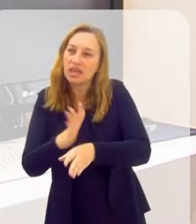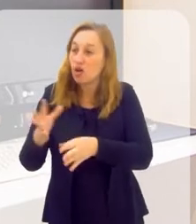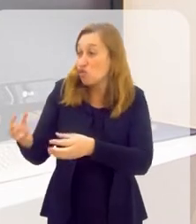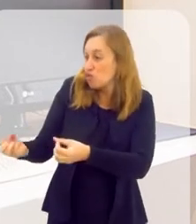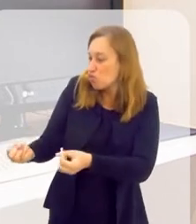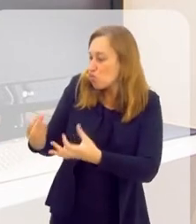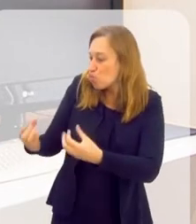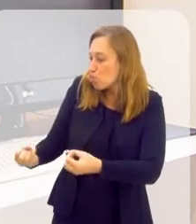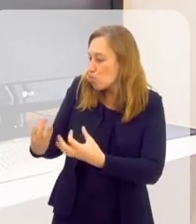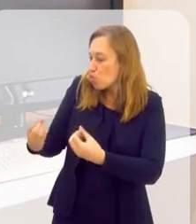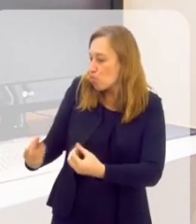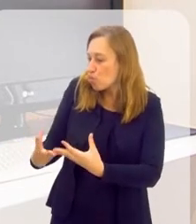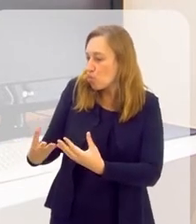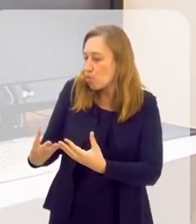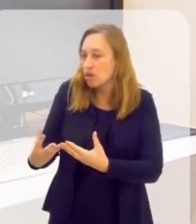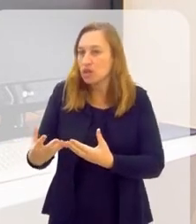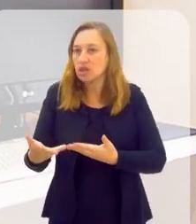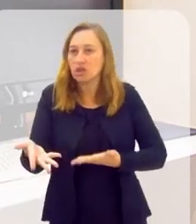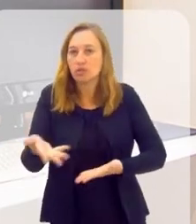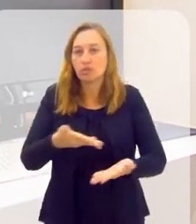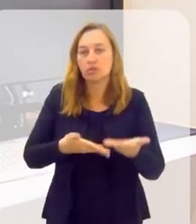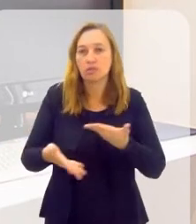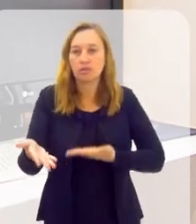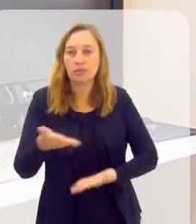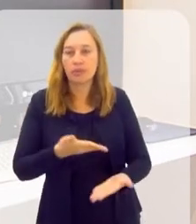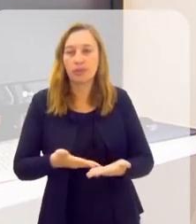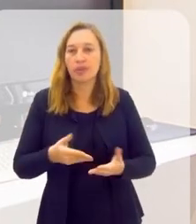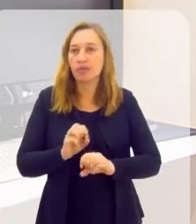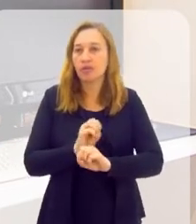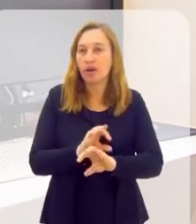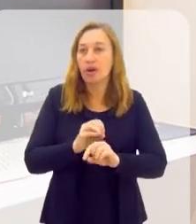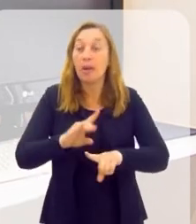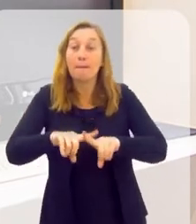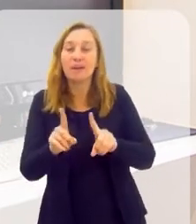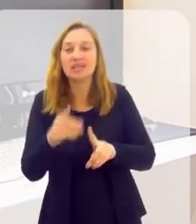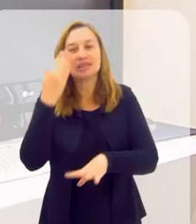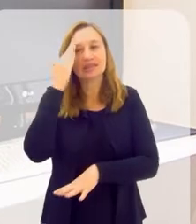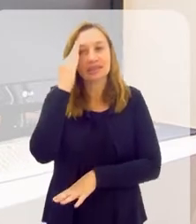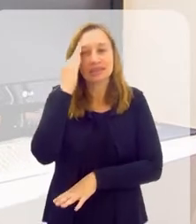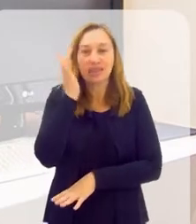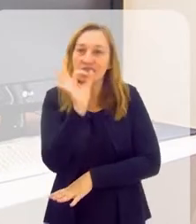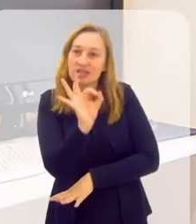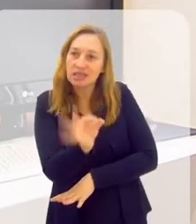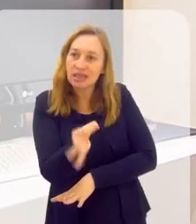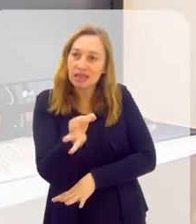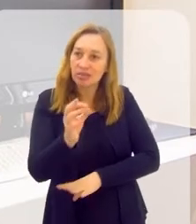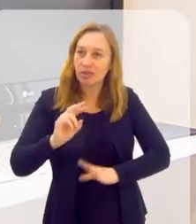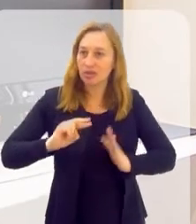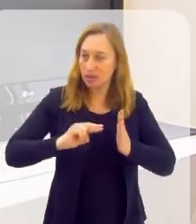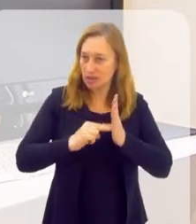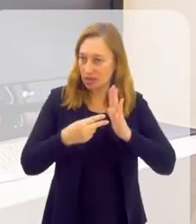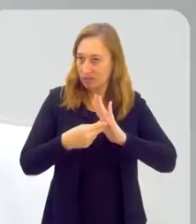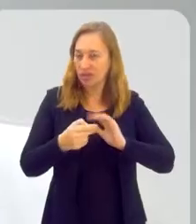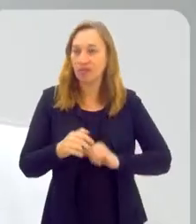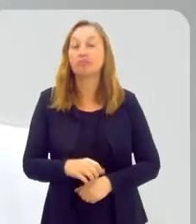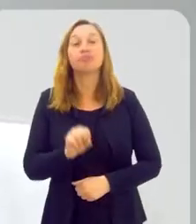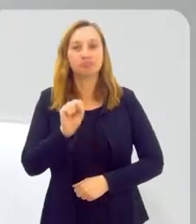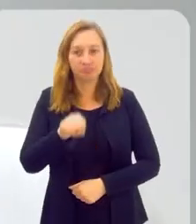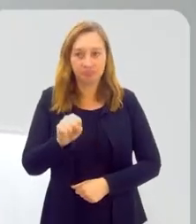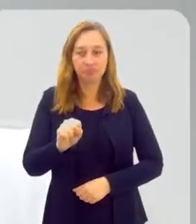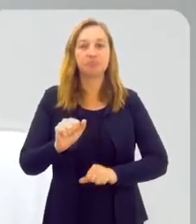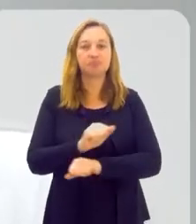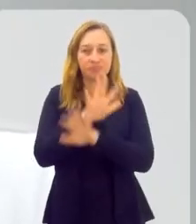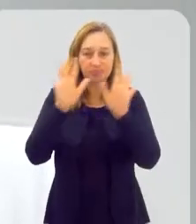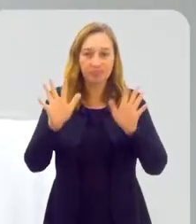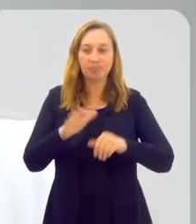que foi ensinado e repassar aquilo que foi ensinado, mas por entender significados.